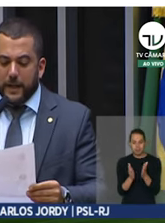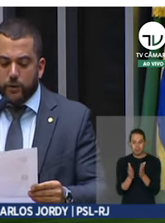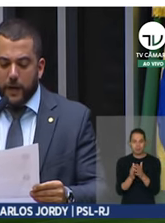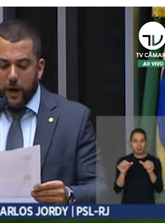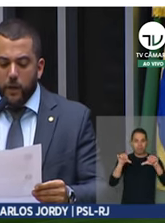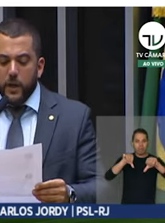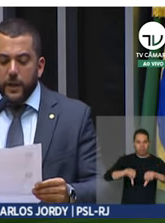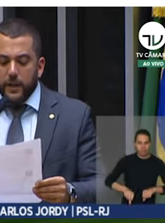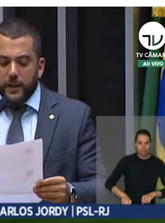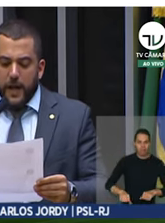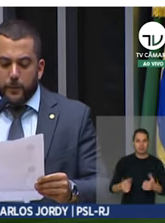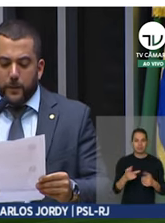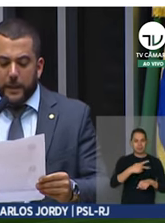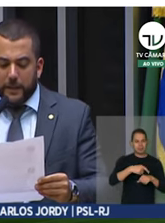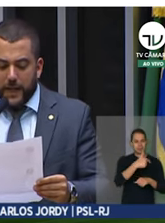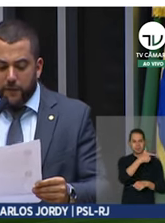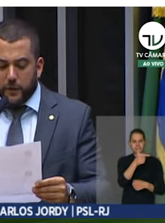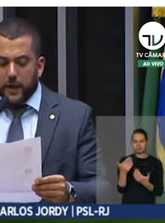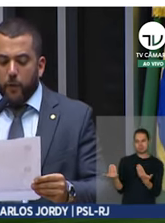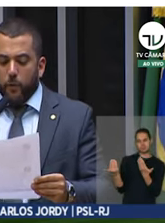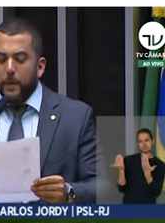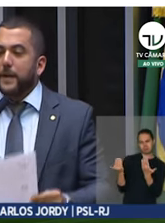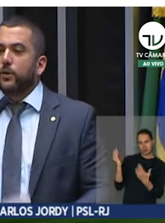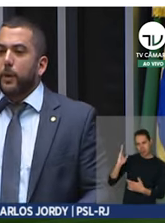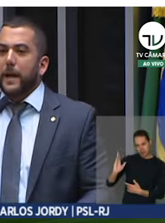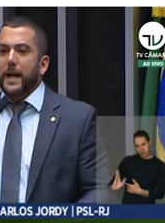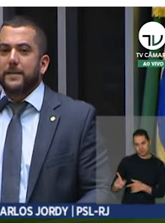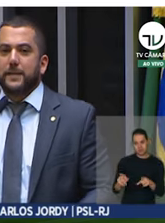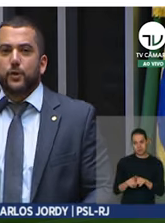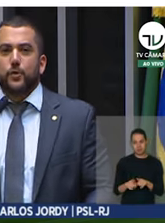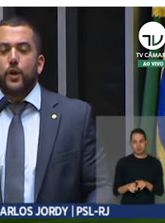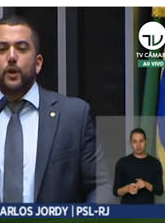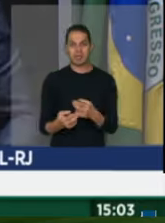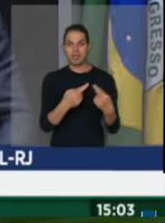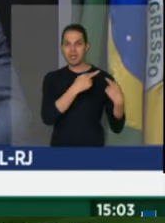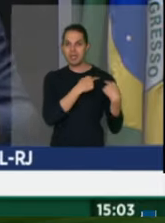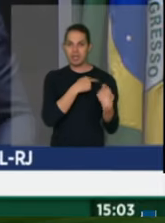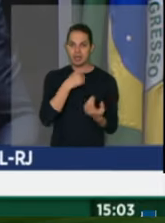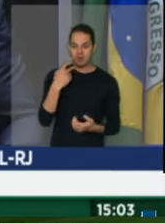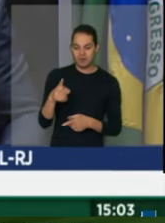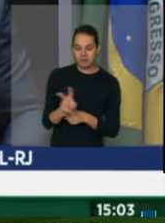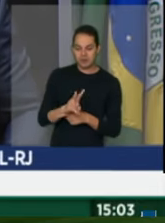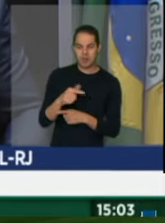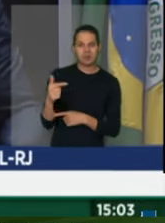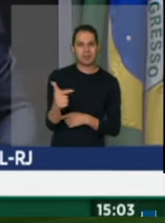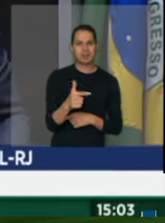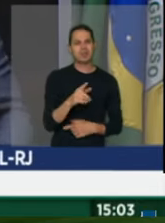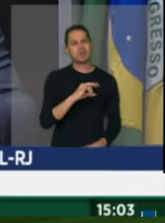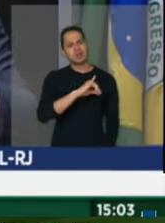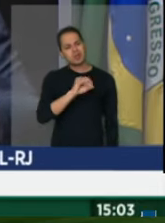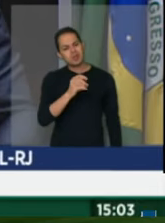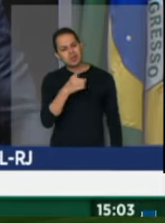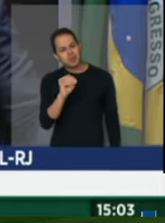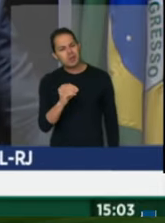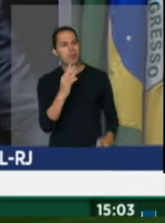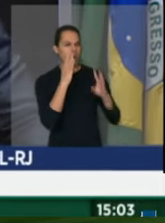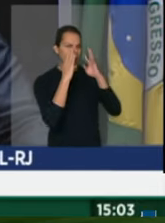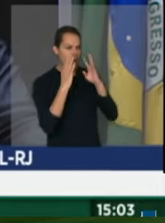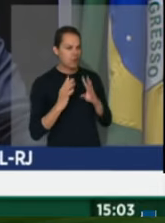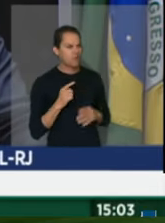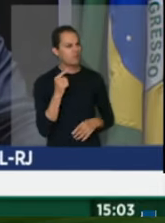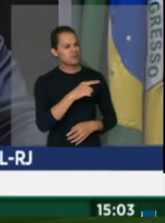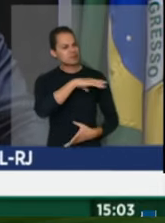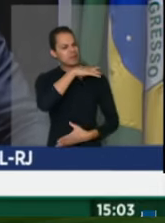desconfiança internacional EA responsabilidade fiscal o Brasil não merece isso que o João agora você é um